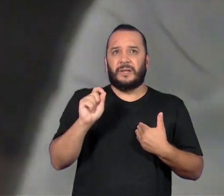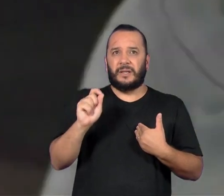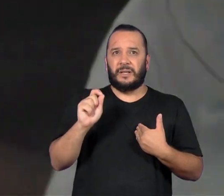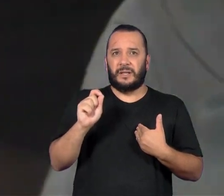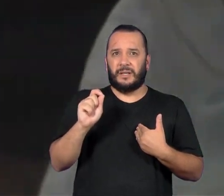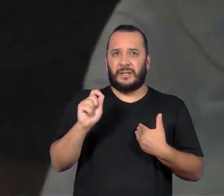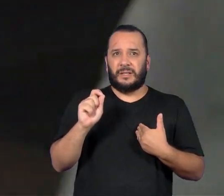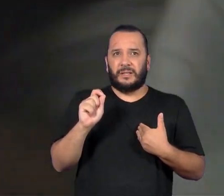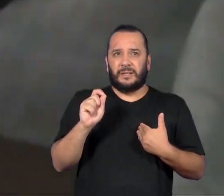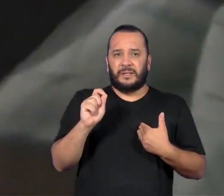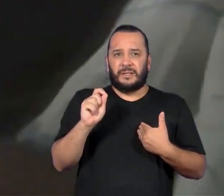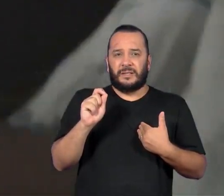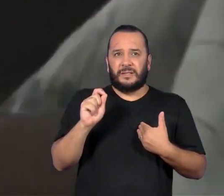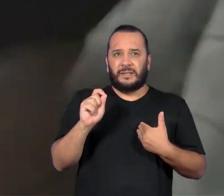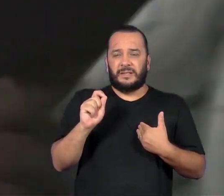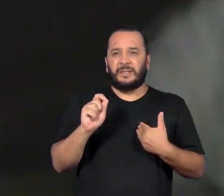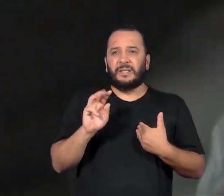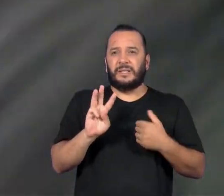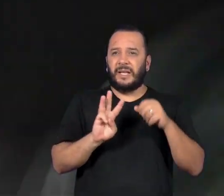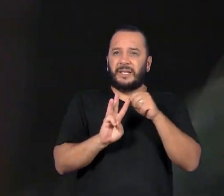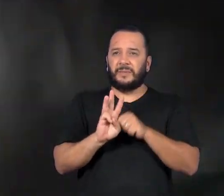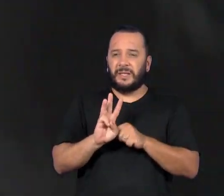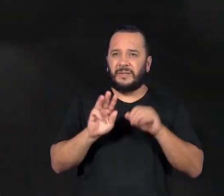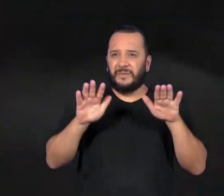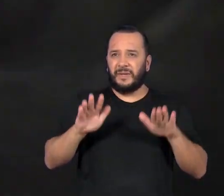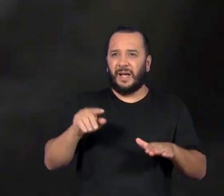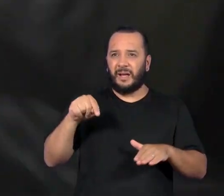né? Que esses 3 meses eram